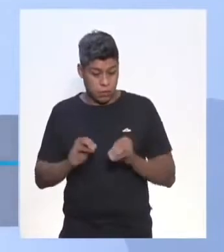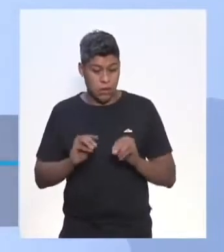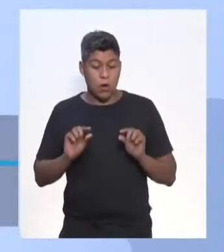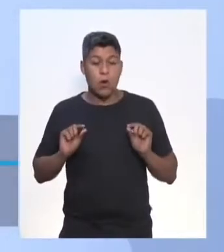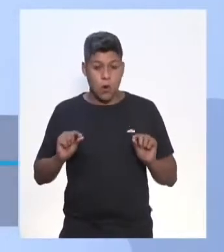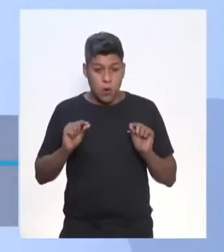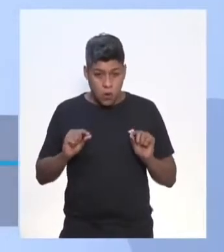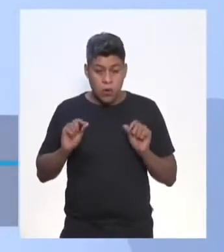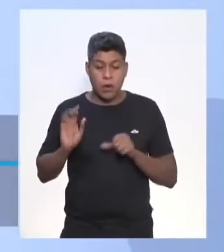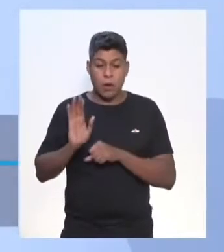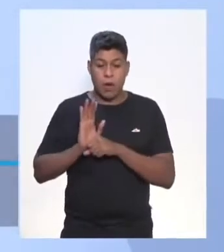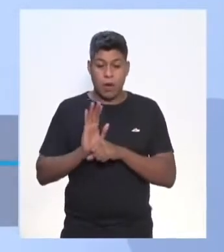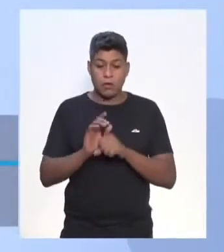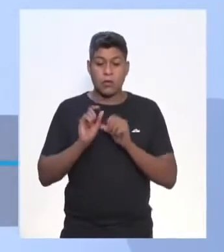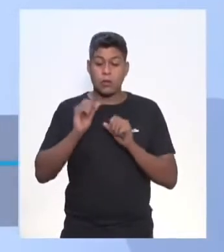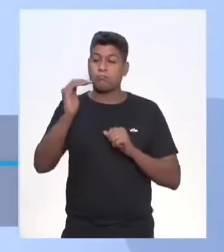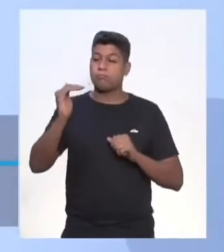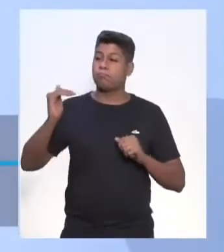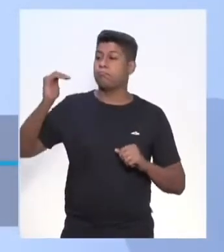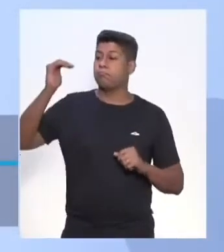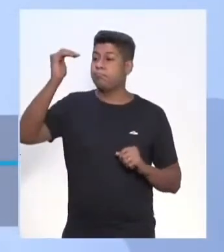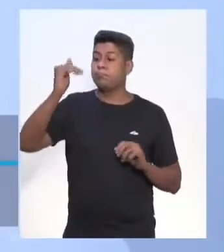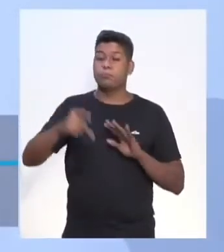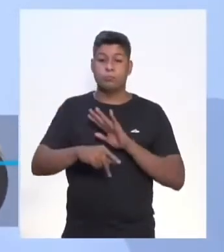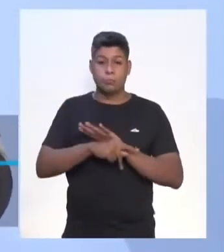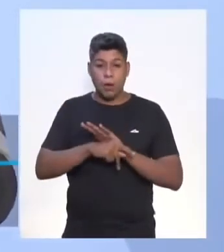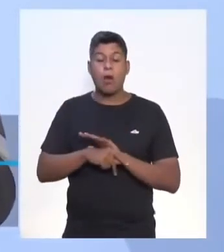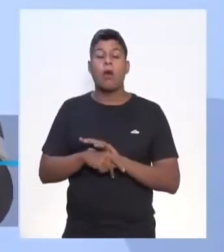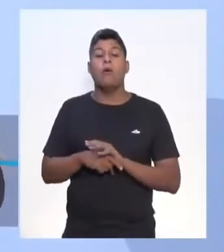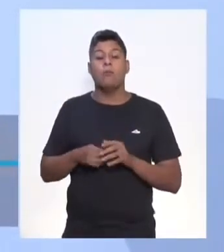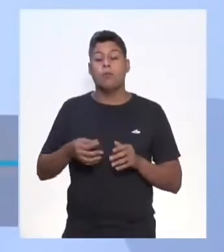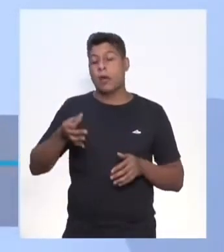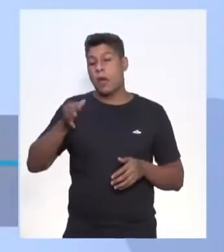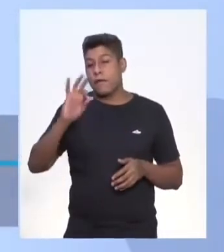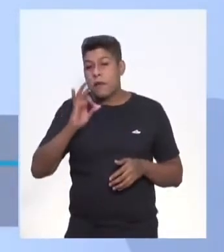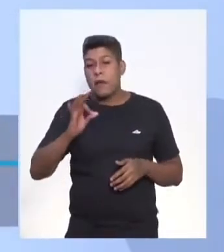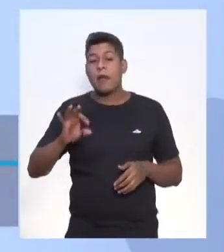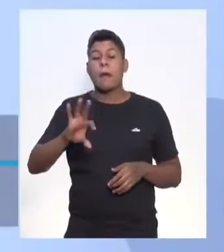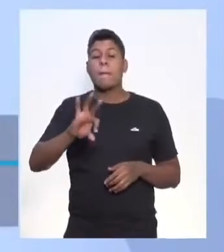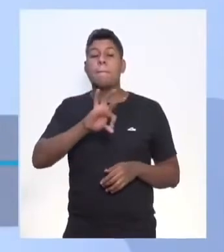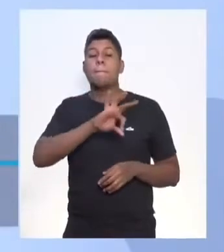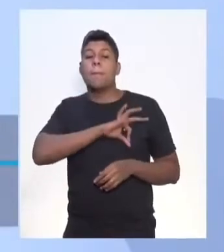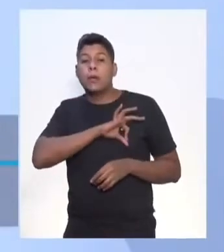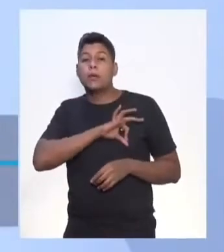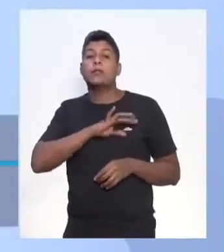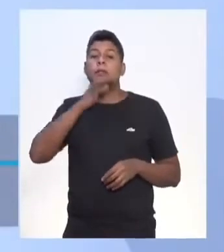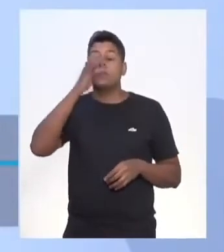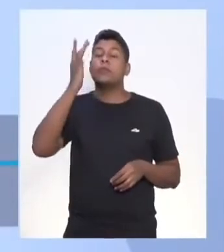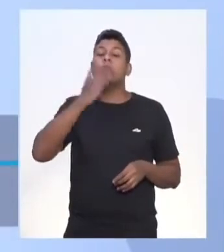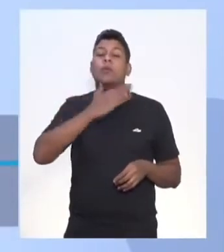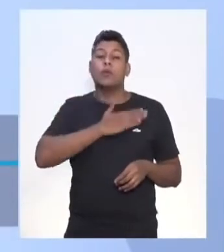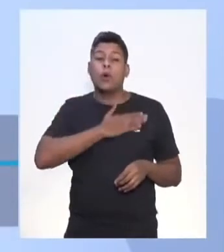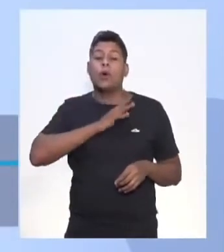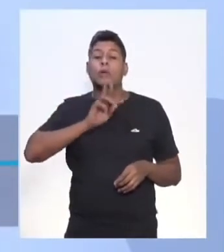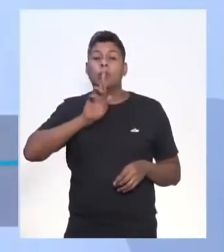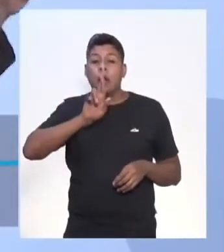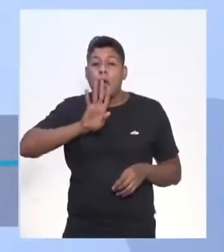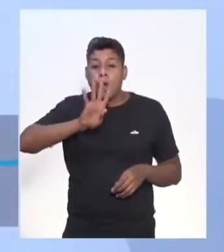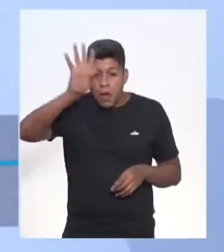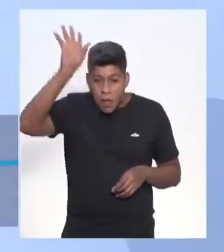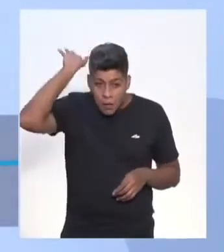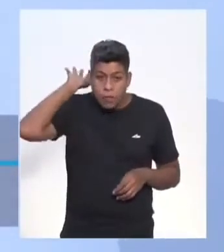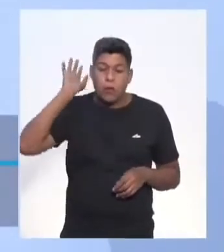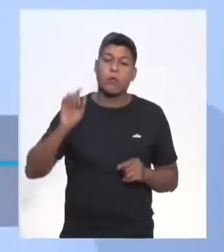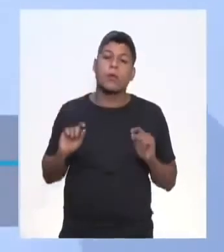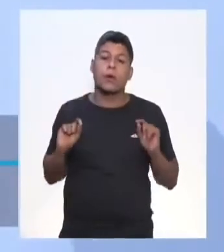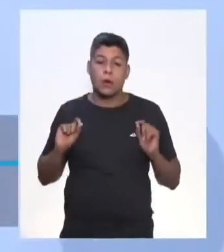que beneficiou a elite cafeicultora, militares e demais simpatizantes da República que